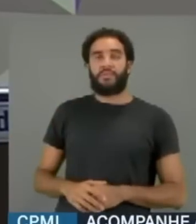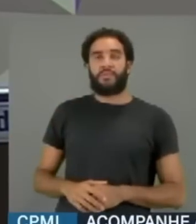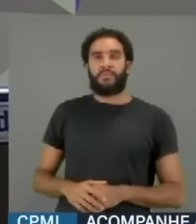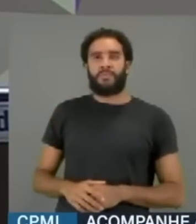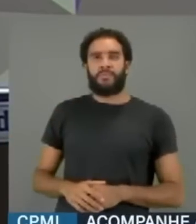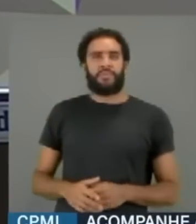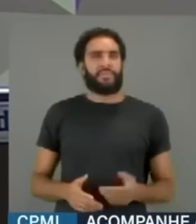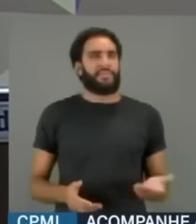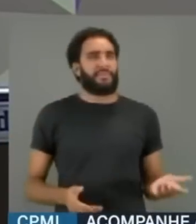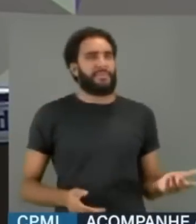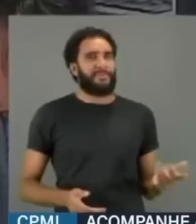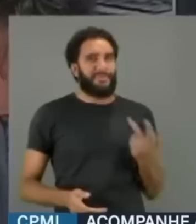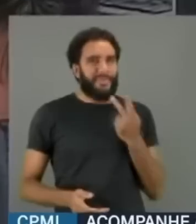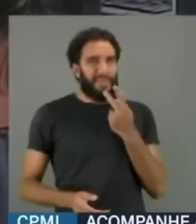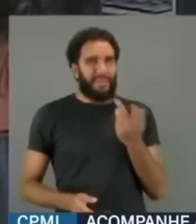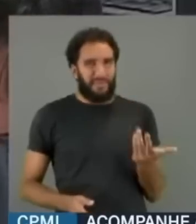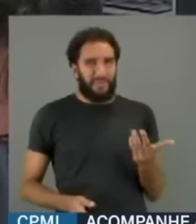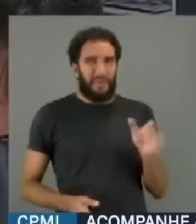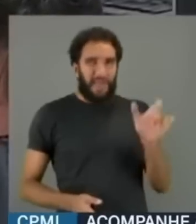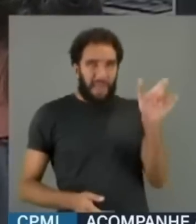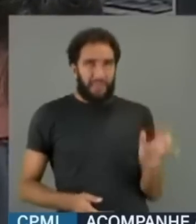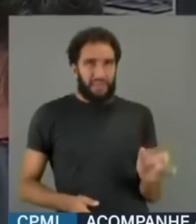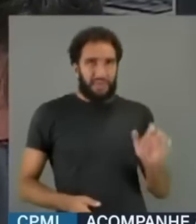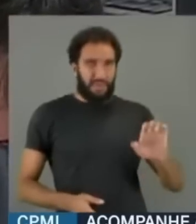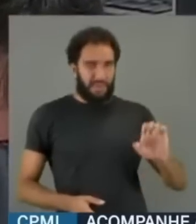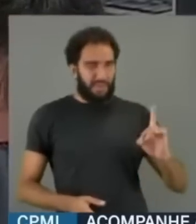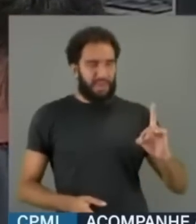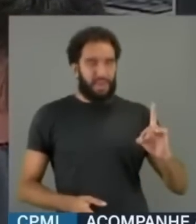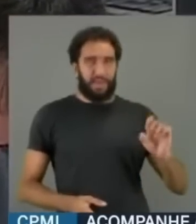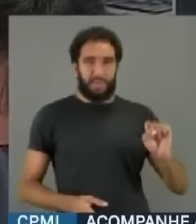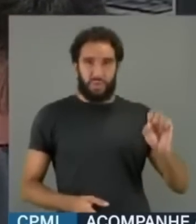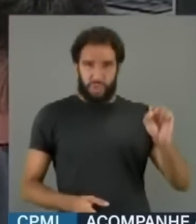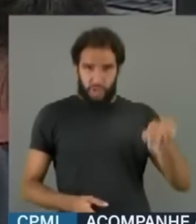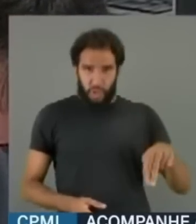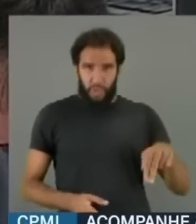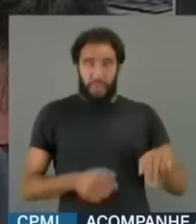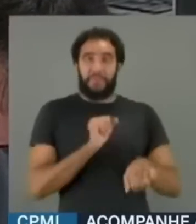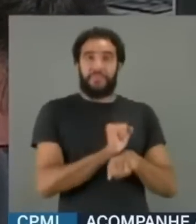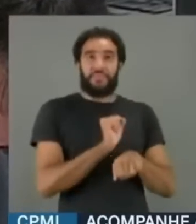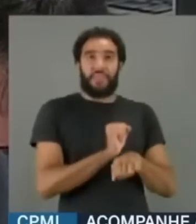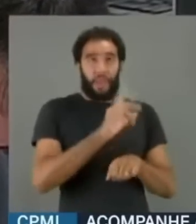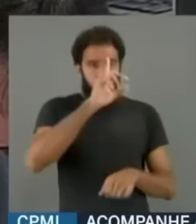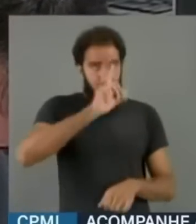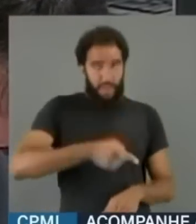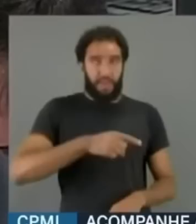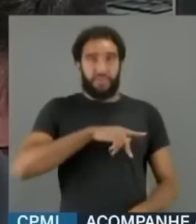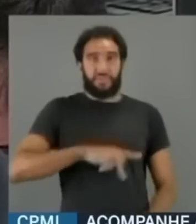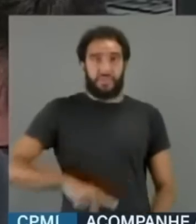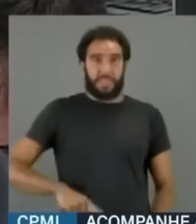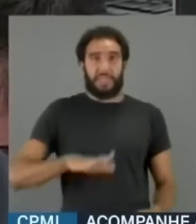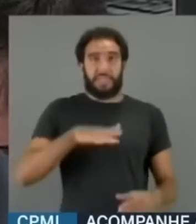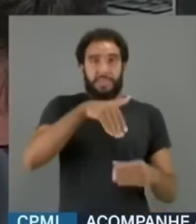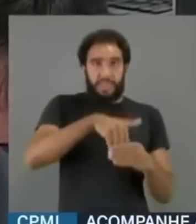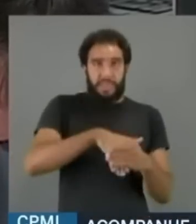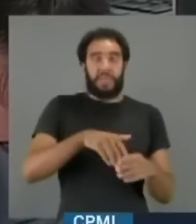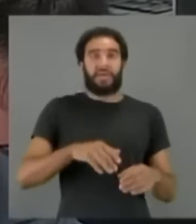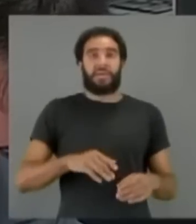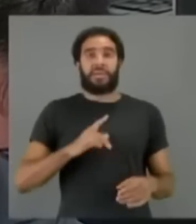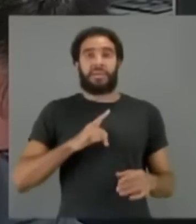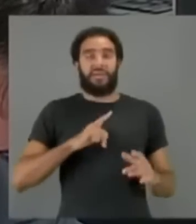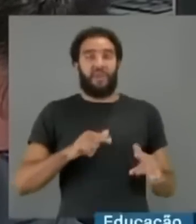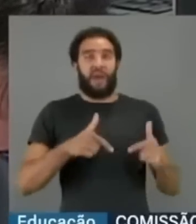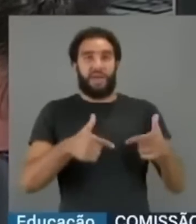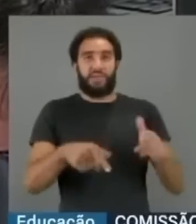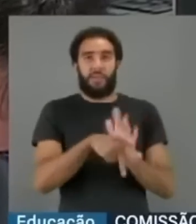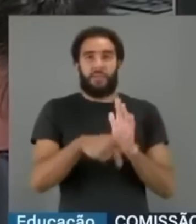Não, o senhor disse que o general Edson Scora Rosti aguardava uma ordem do ex-presidente, candidato derrotado nas urnas, que uma ação deliberada do